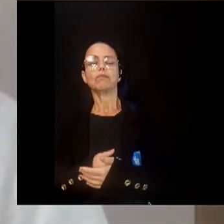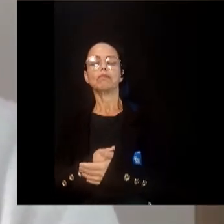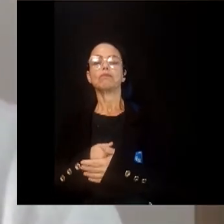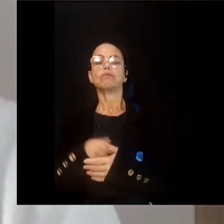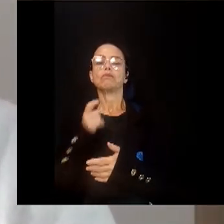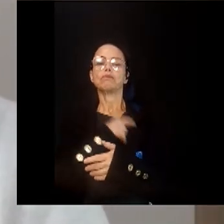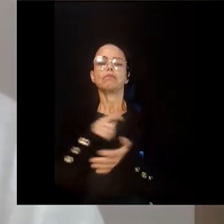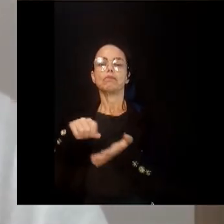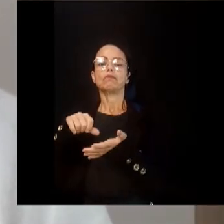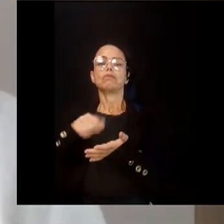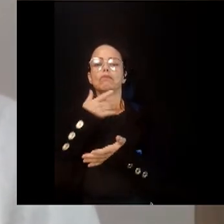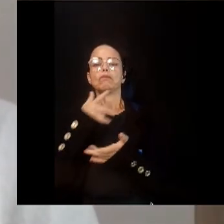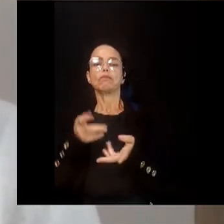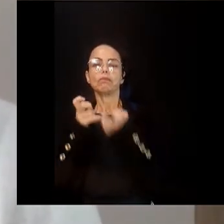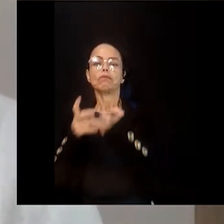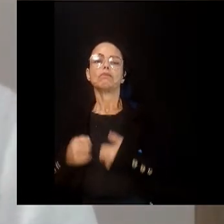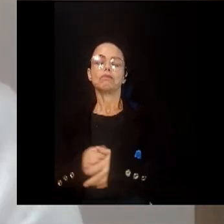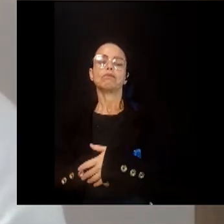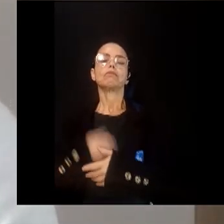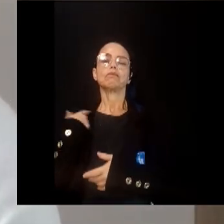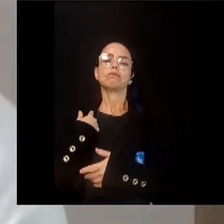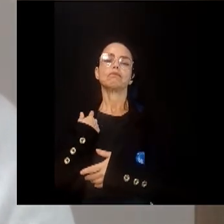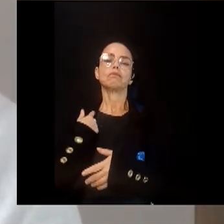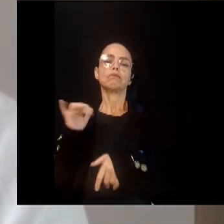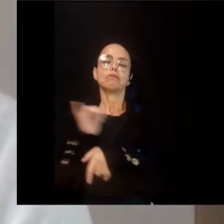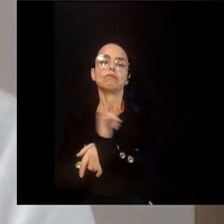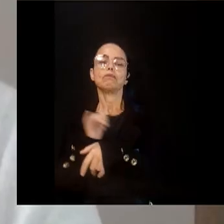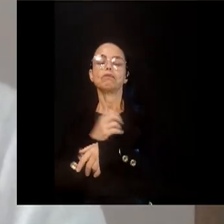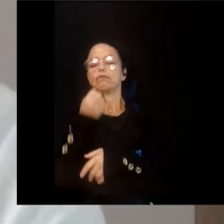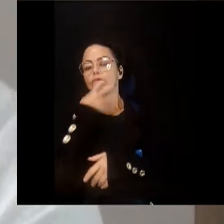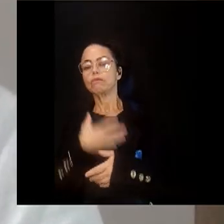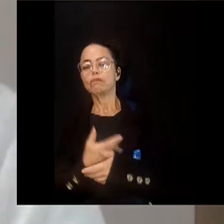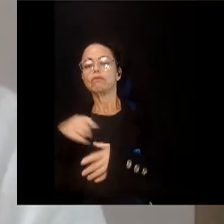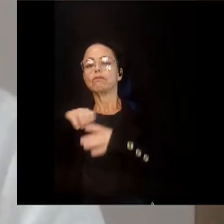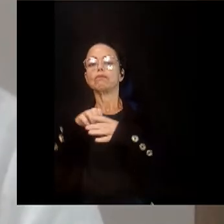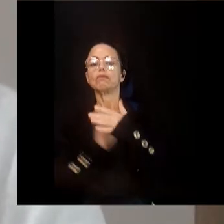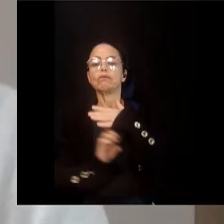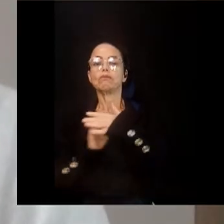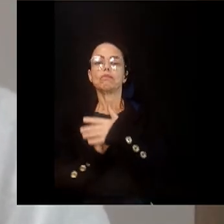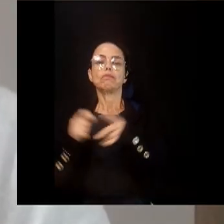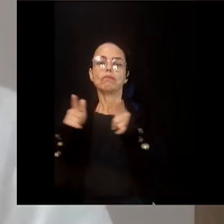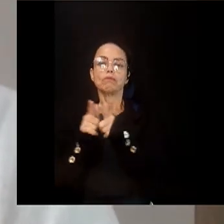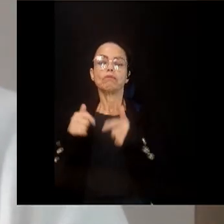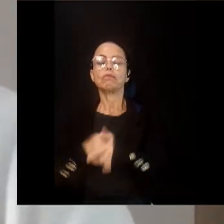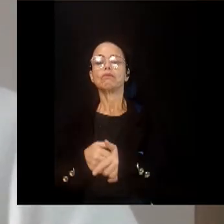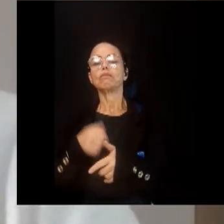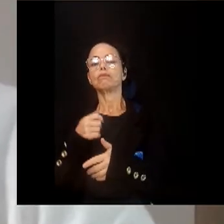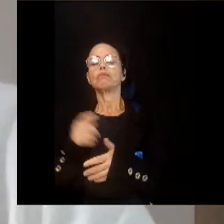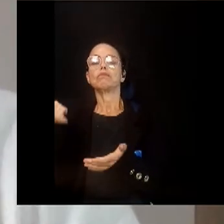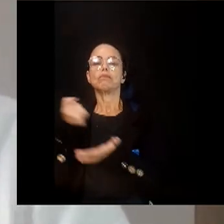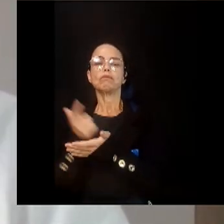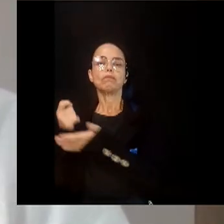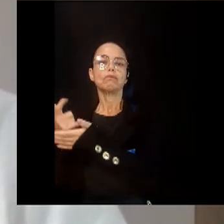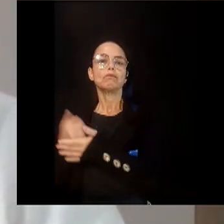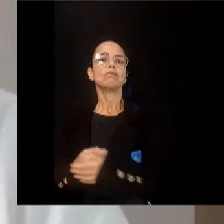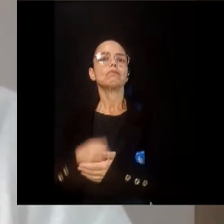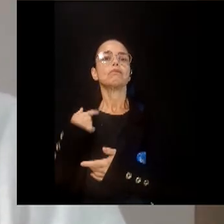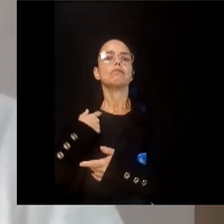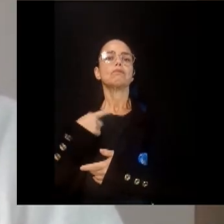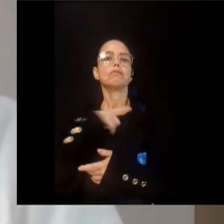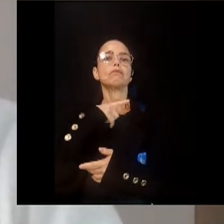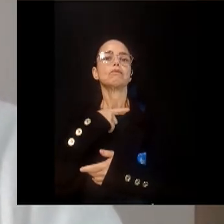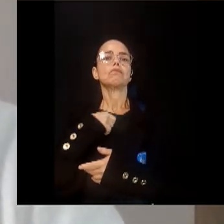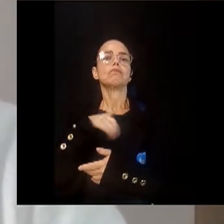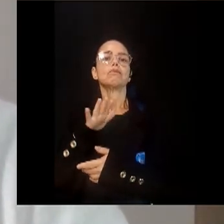gente traz, por exemplo, uma metodologia robusta para uma empresa pequena, é mais custo, e além desse custo, a gente tem mais tempo